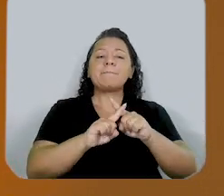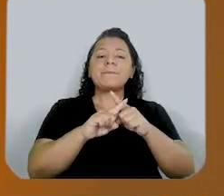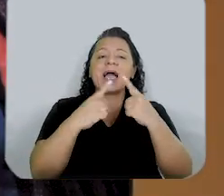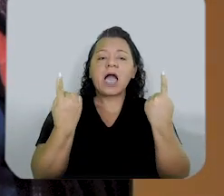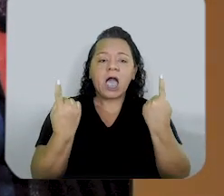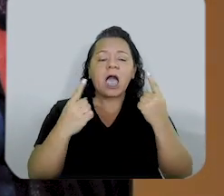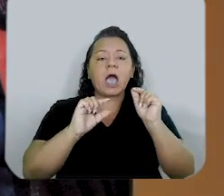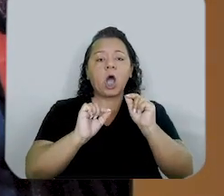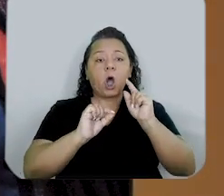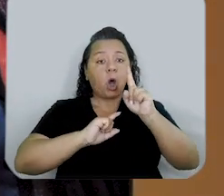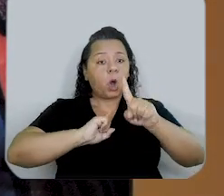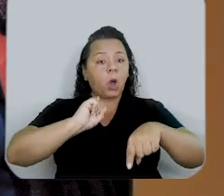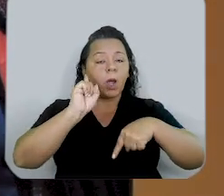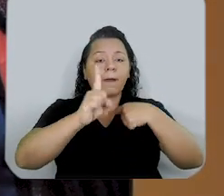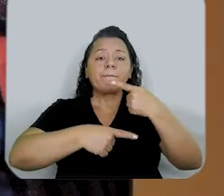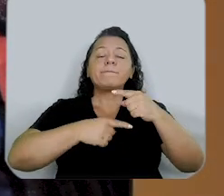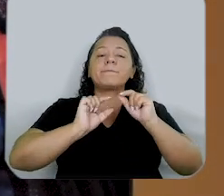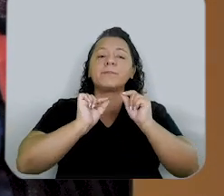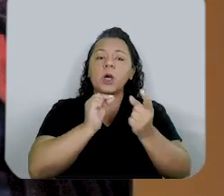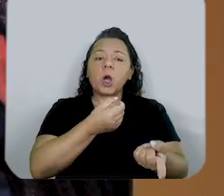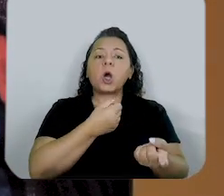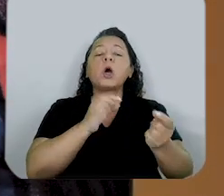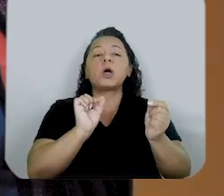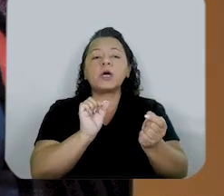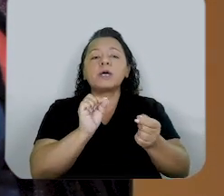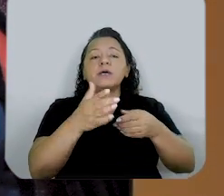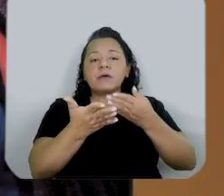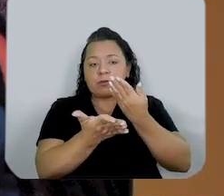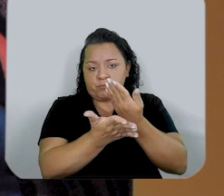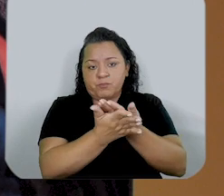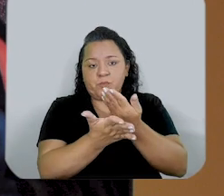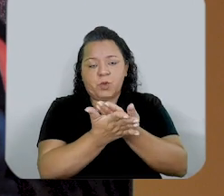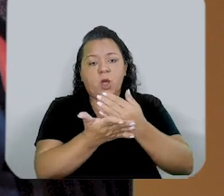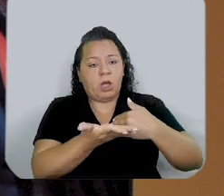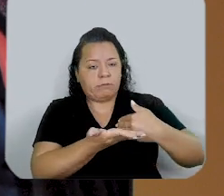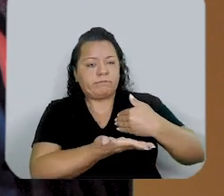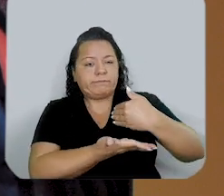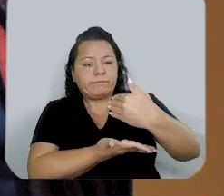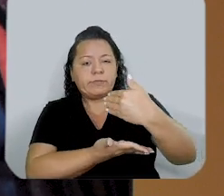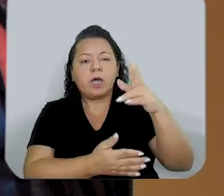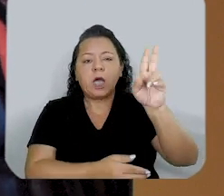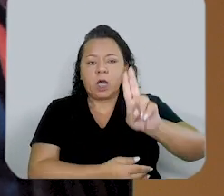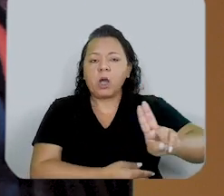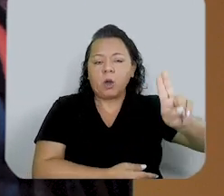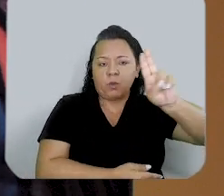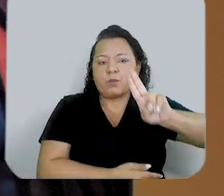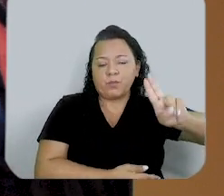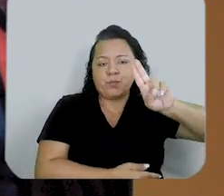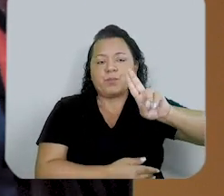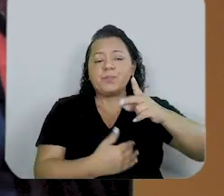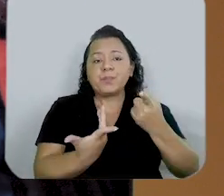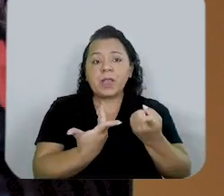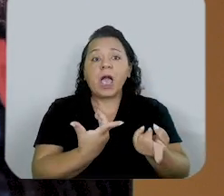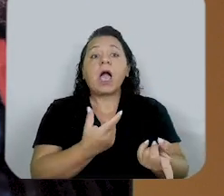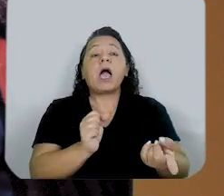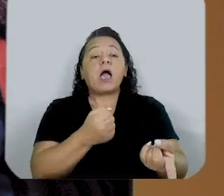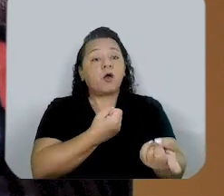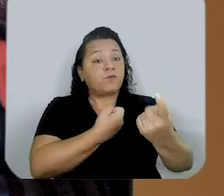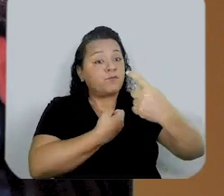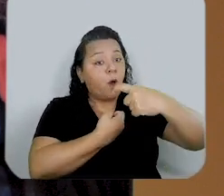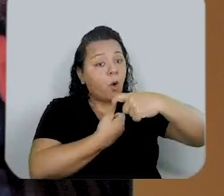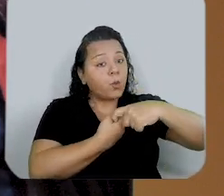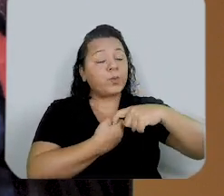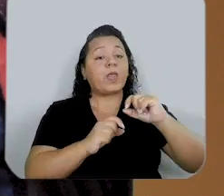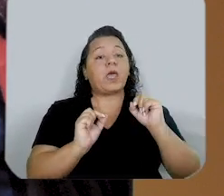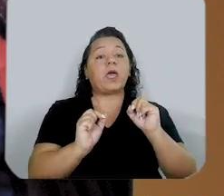eu entrei, vou para a academia universitária, que eu retomei todo